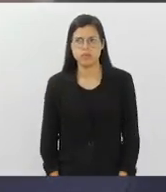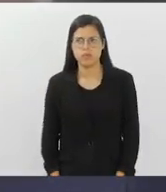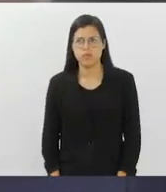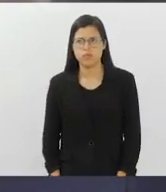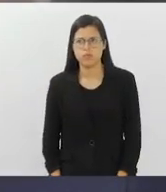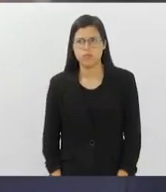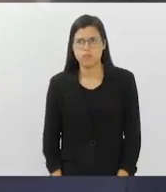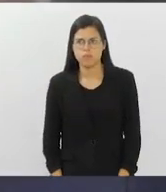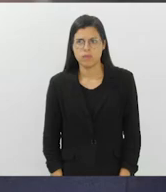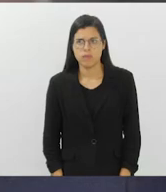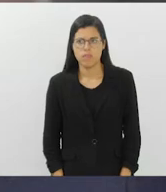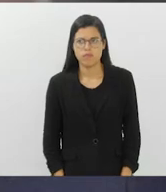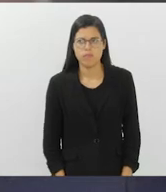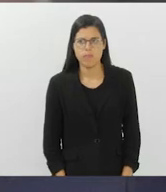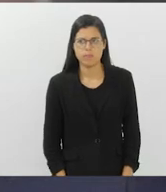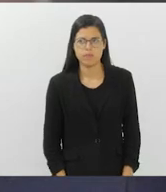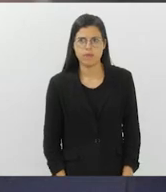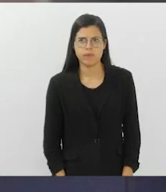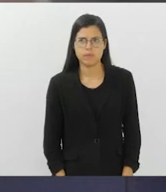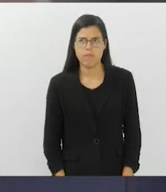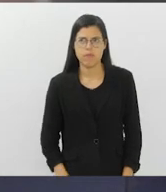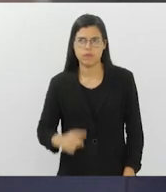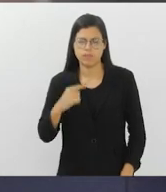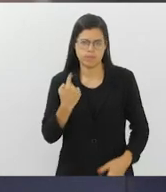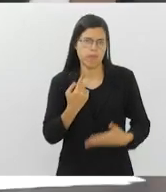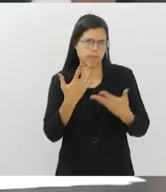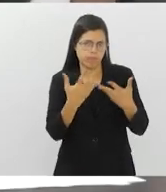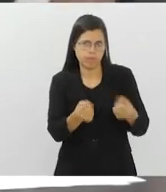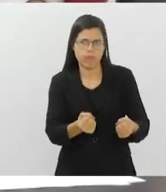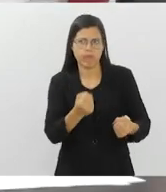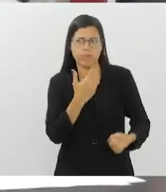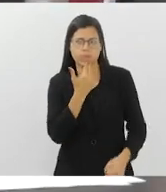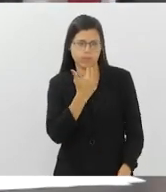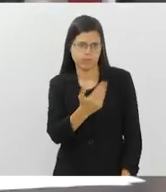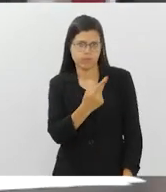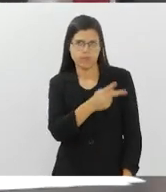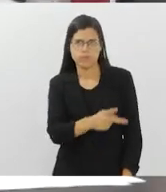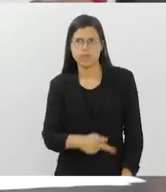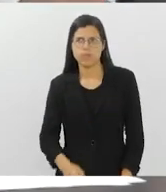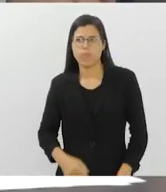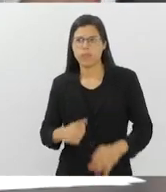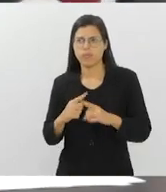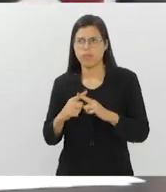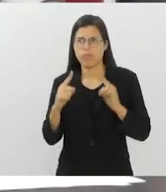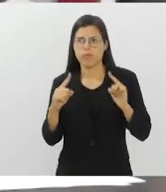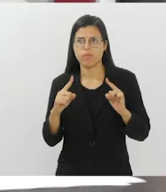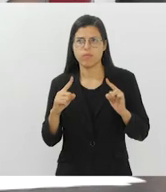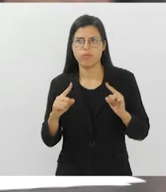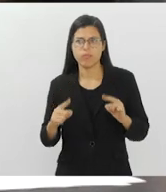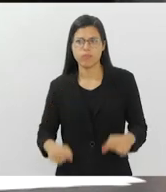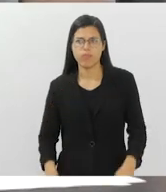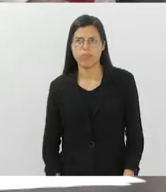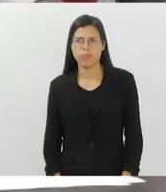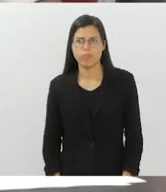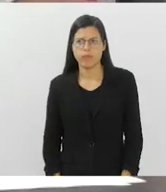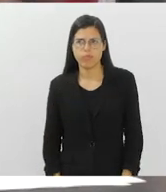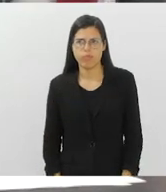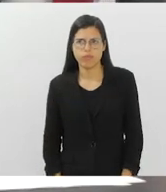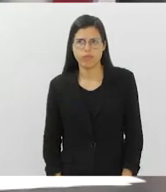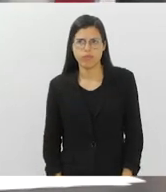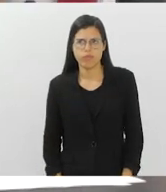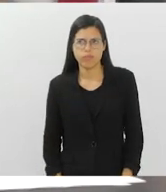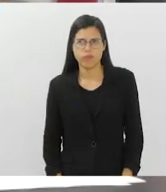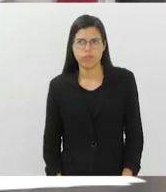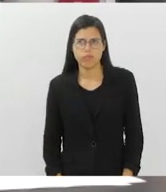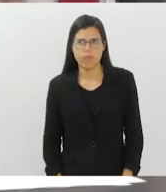Deputado, nós acataremos, evidentemente, o pedido de Vossa Excelência, mas, salvo engano, eles